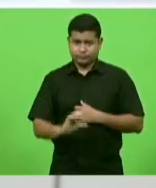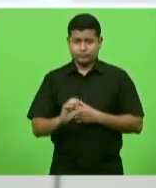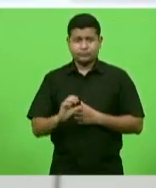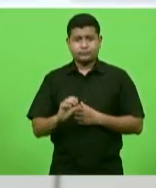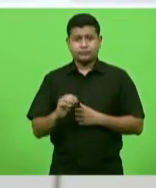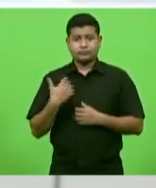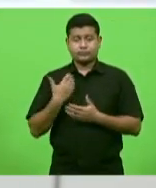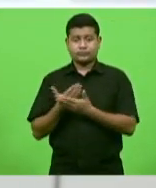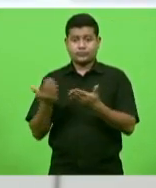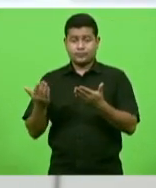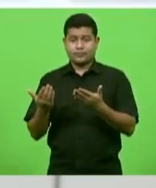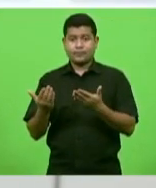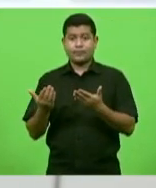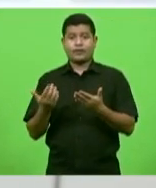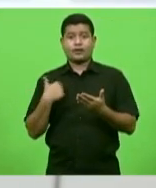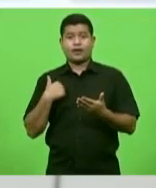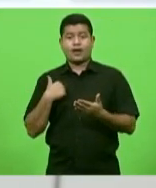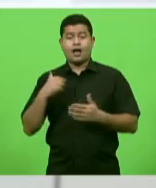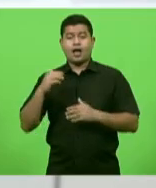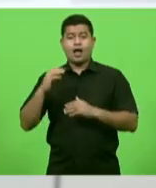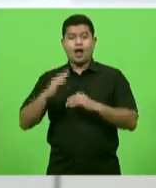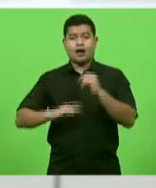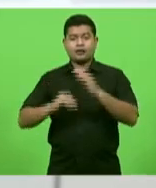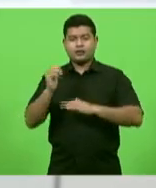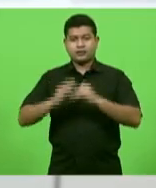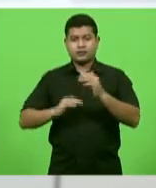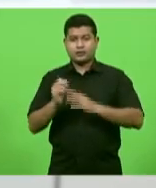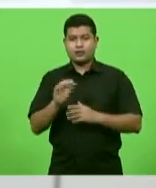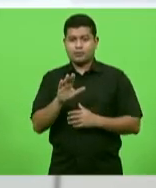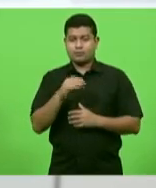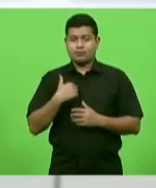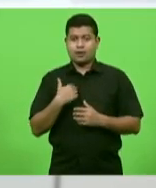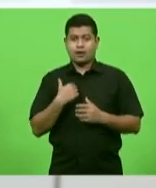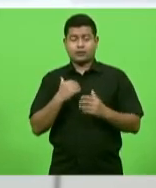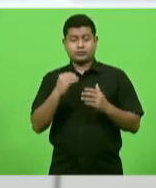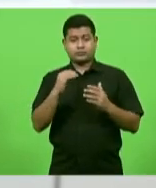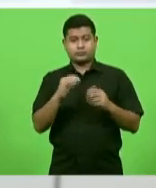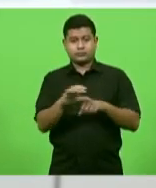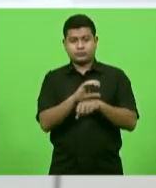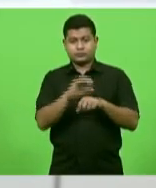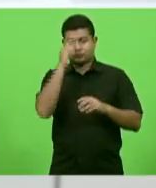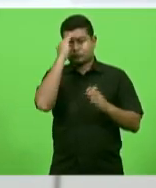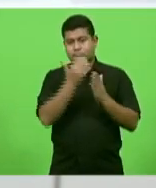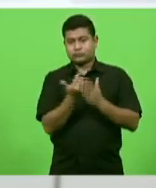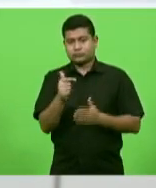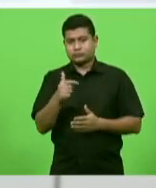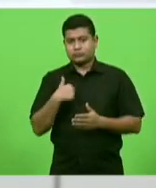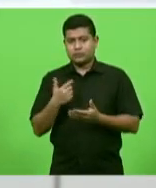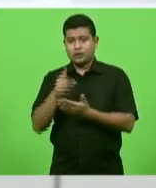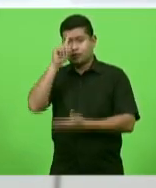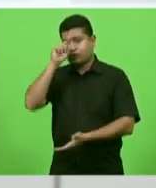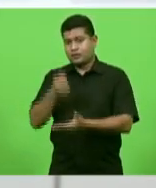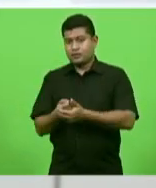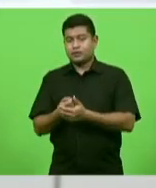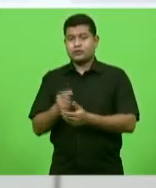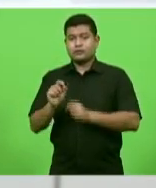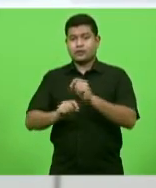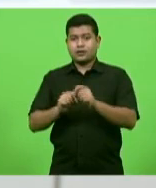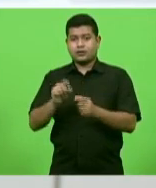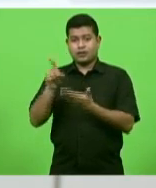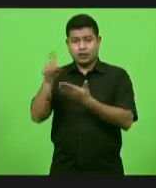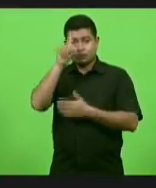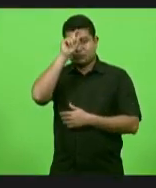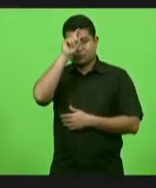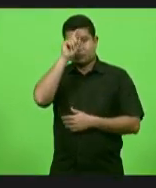Não republicanos Problema que o hospital Mahatma Gandhi e espaço contratado pelo Governo do Estado de Santa